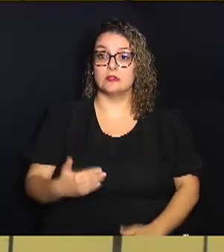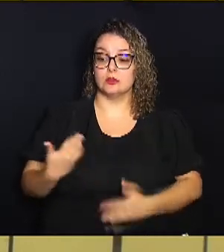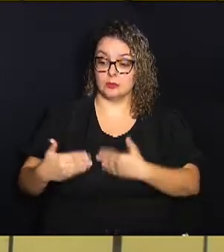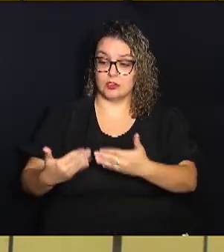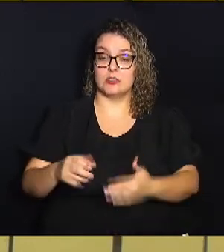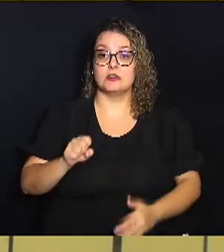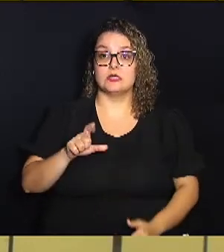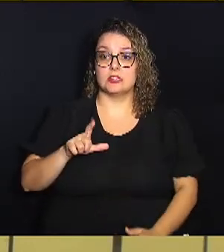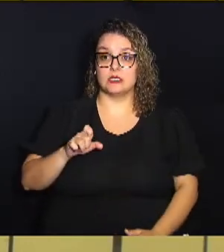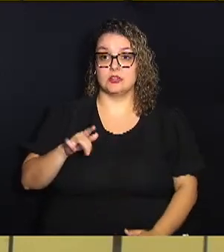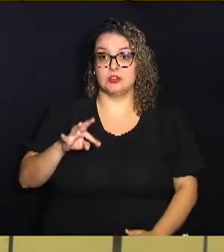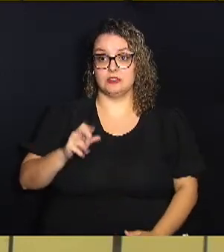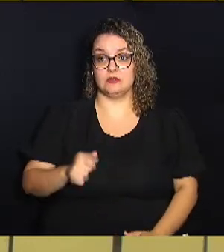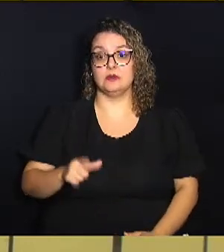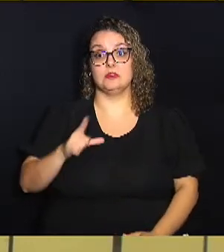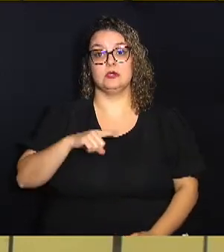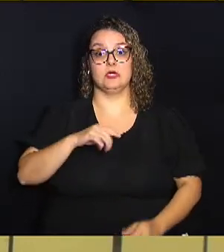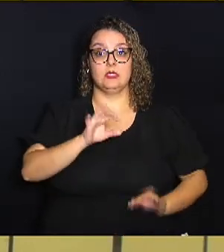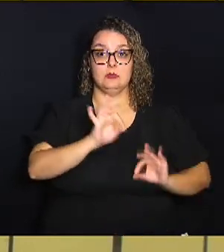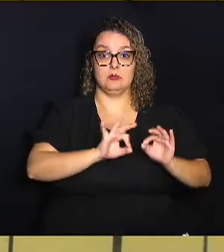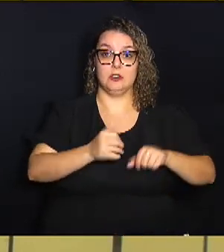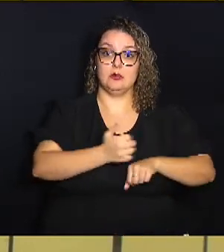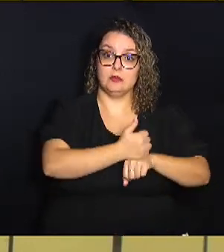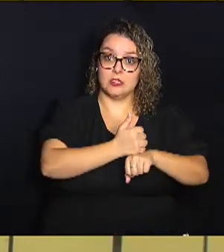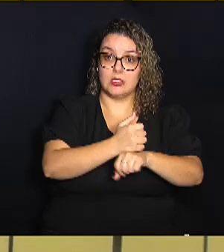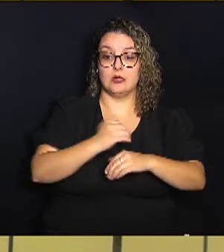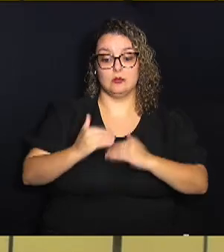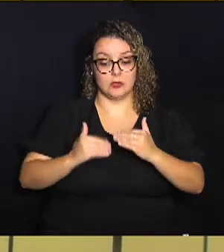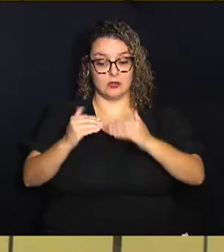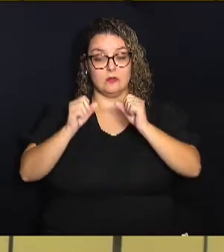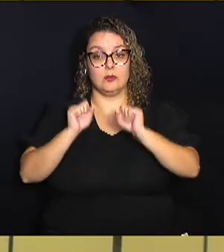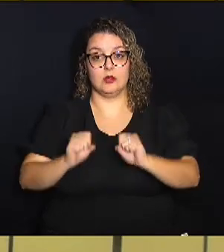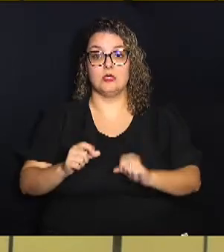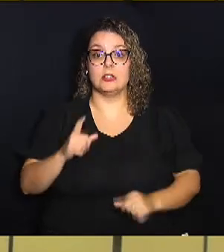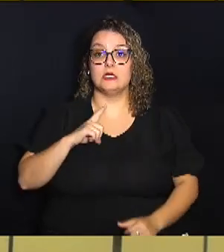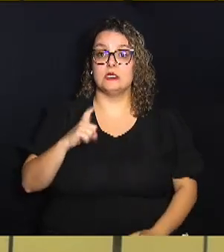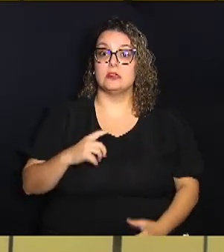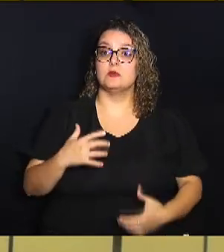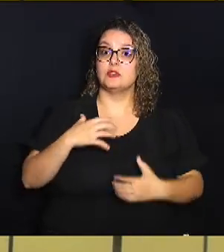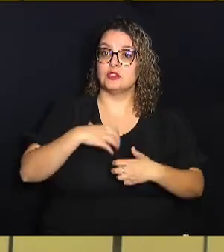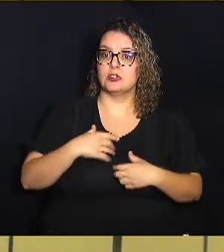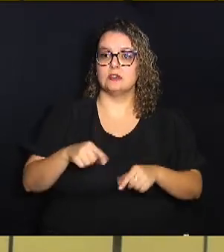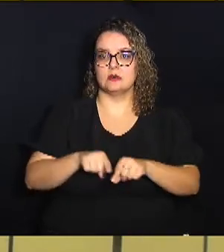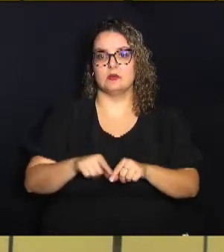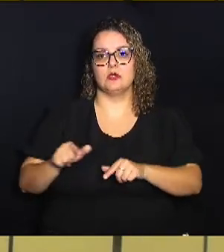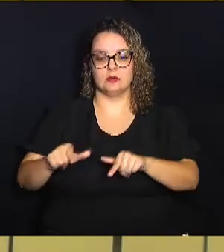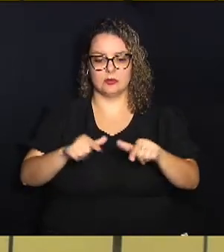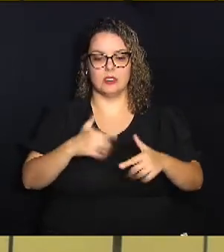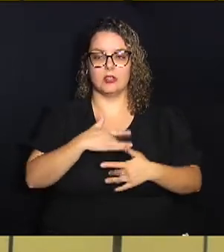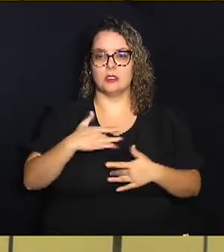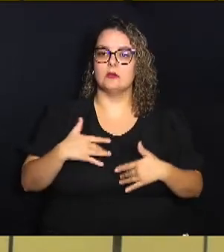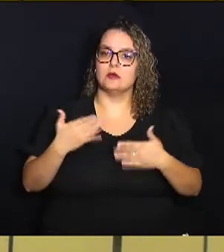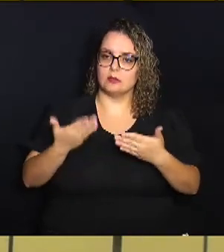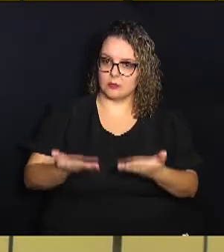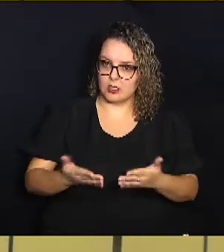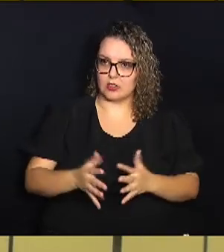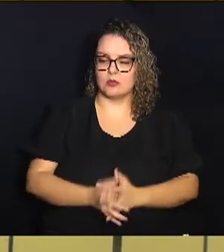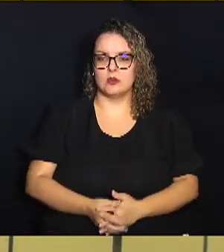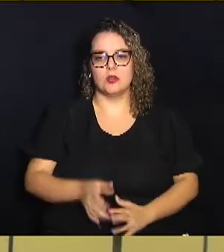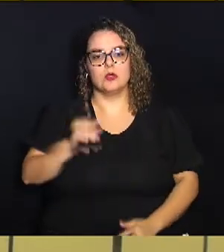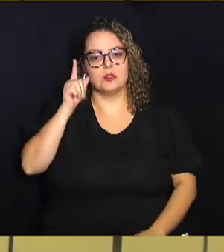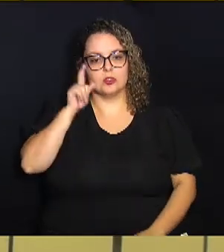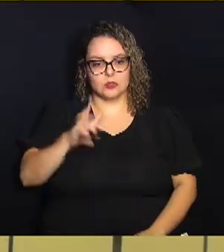seletivo, que aqui você tem plano de carreira, aqui você pode se desenvolver, aqui nós temos condições, inclusive, de ambiente saudável para você